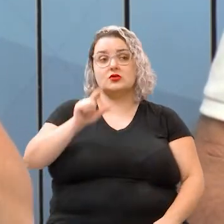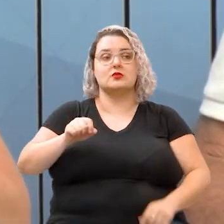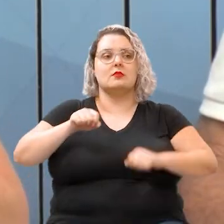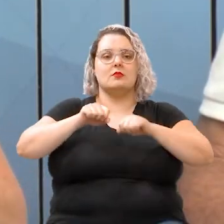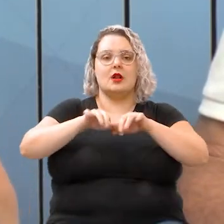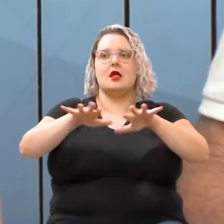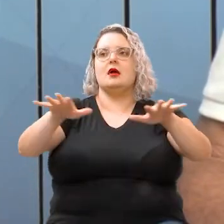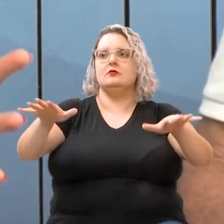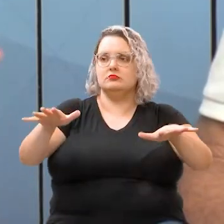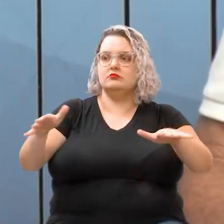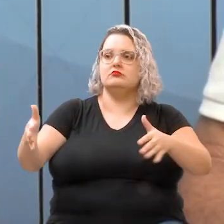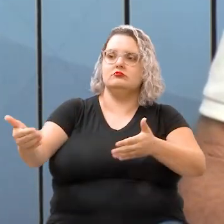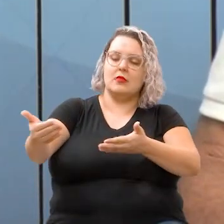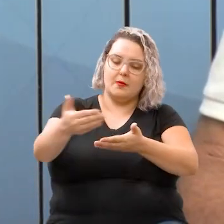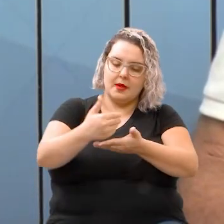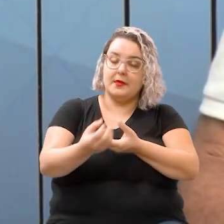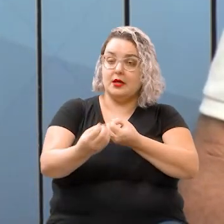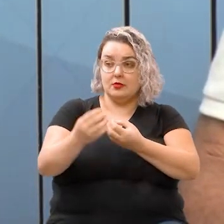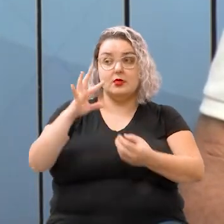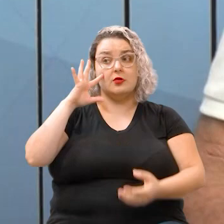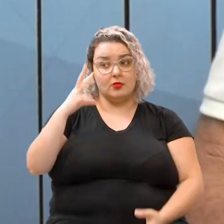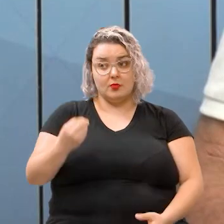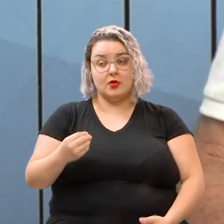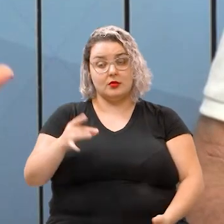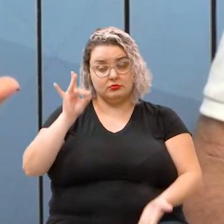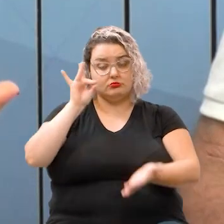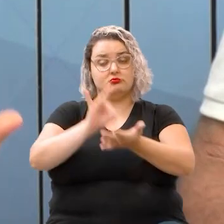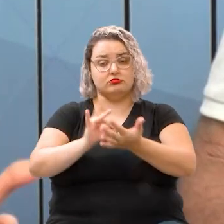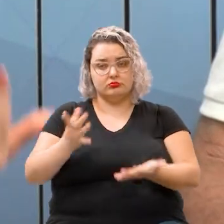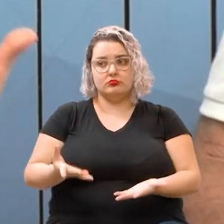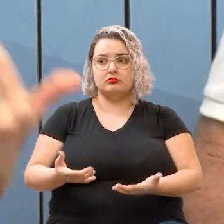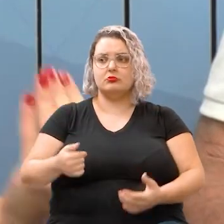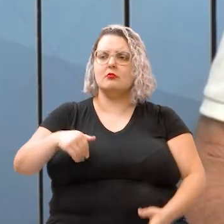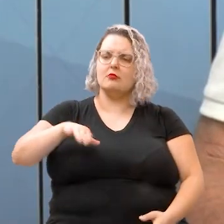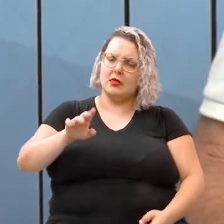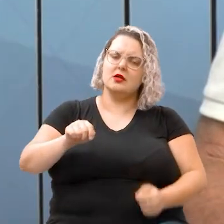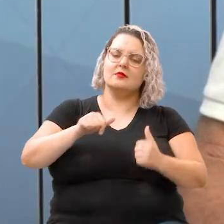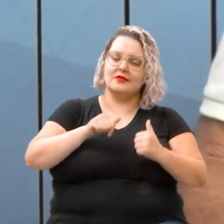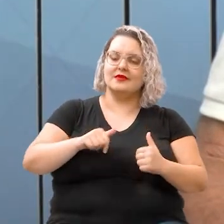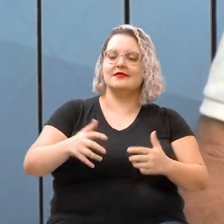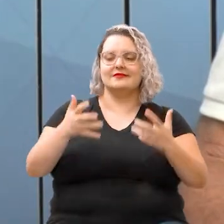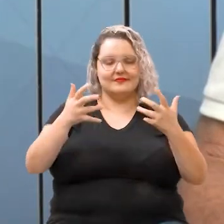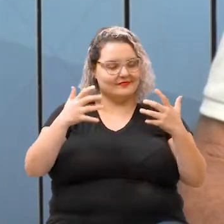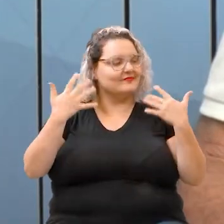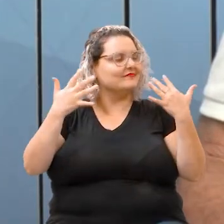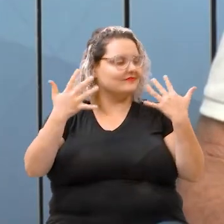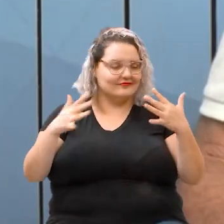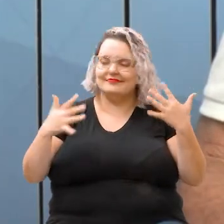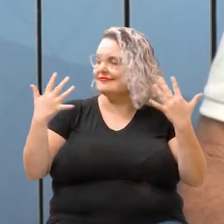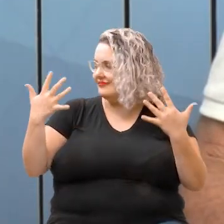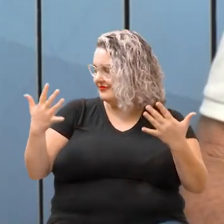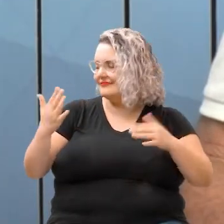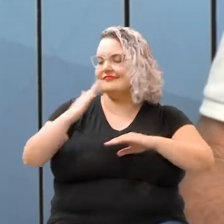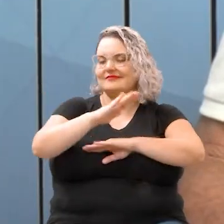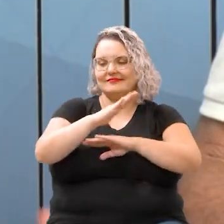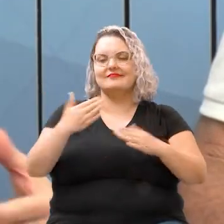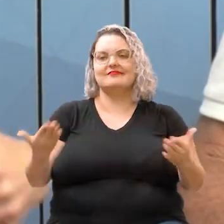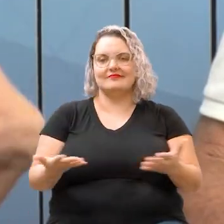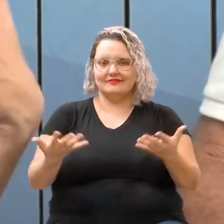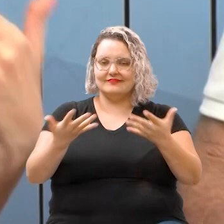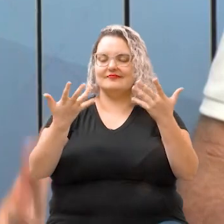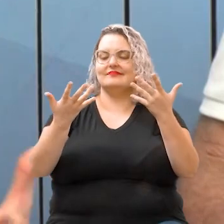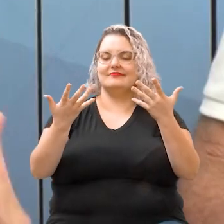consegue capilarizar a informação e o conhecimento, mais ganho a gente tem. Então, queria parabenizar mesmo essa casa dessas